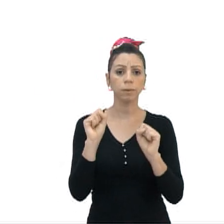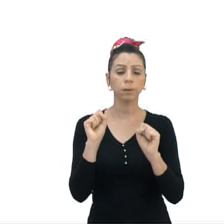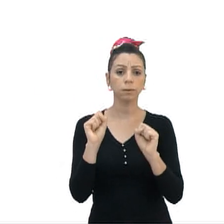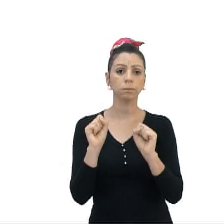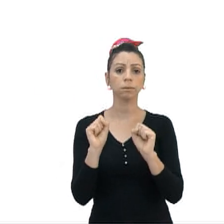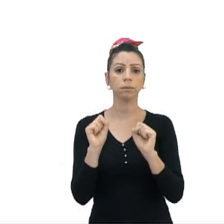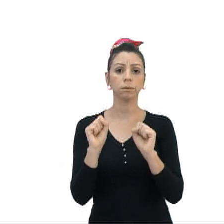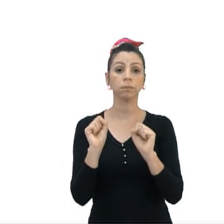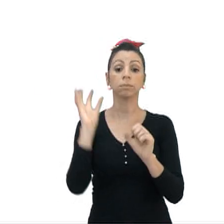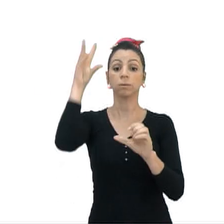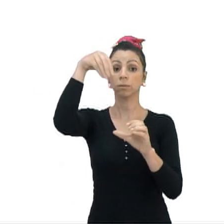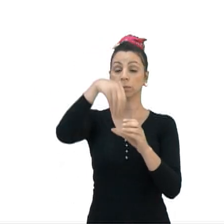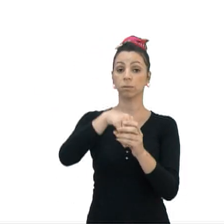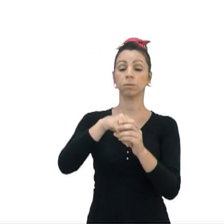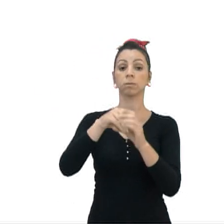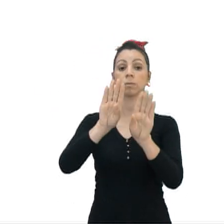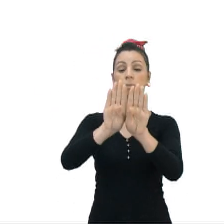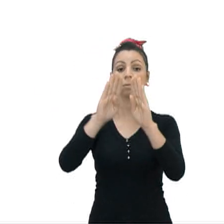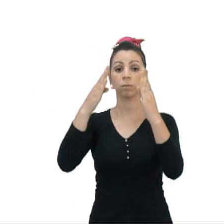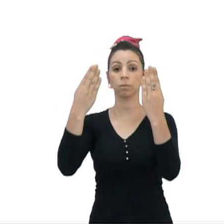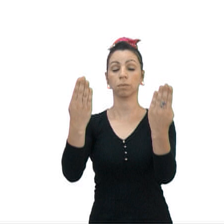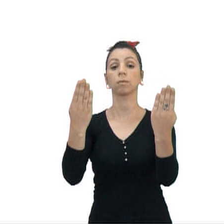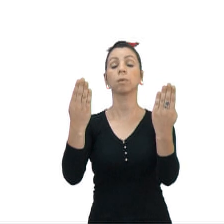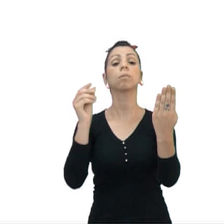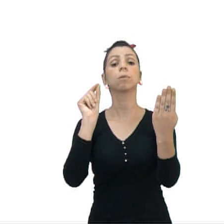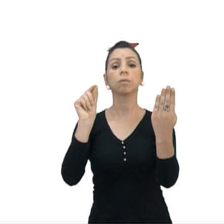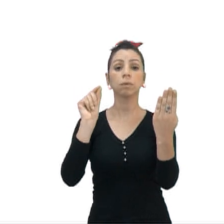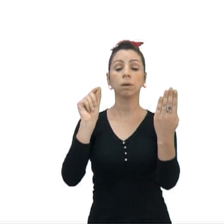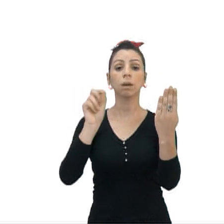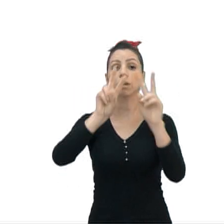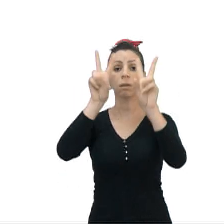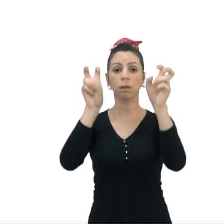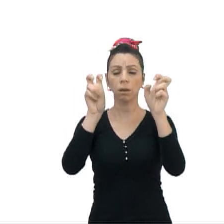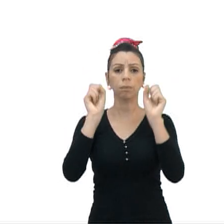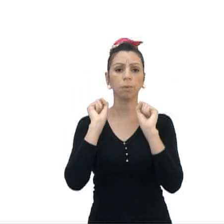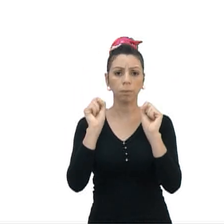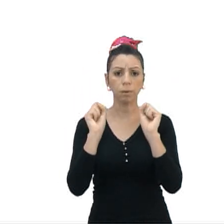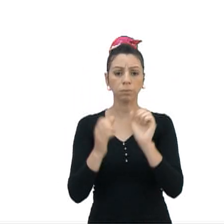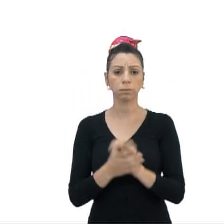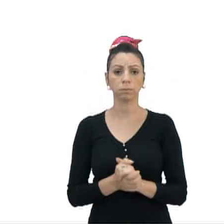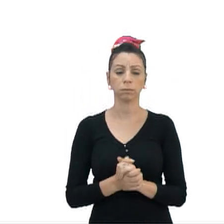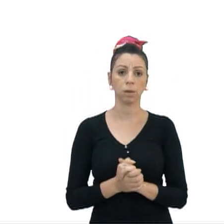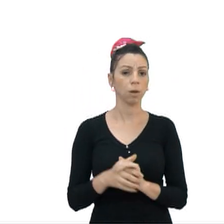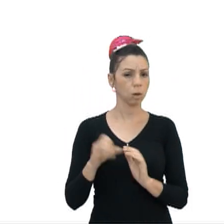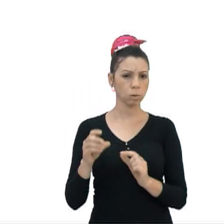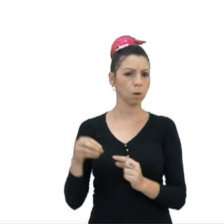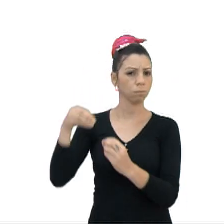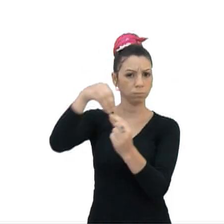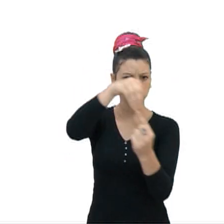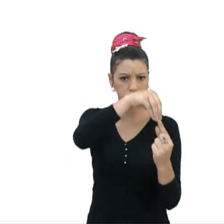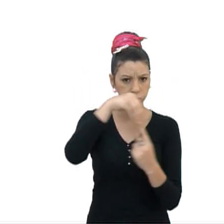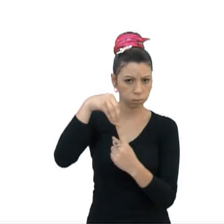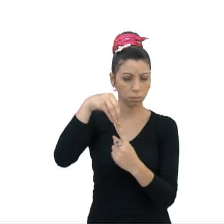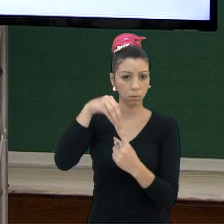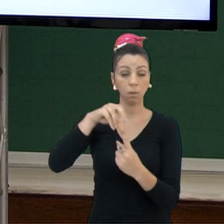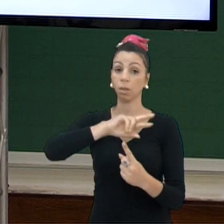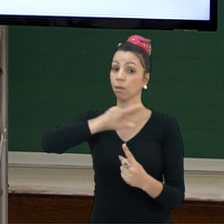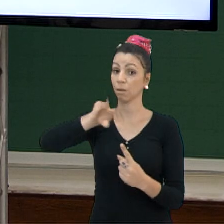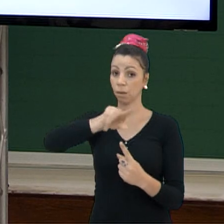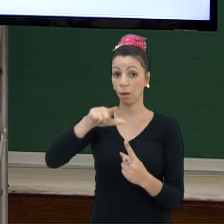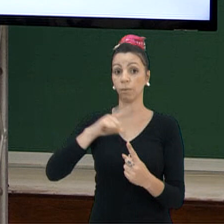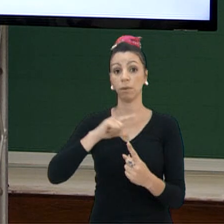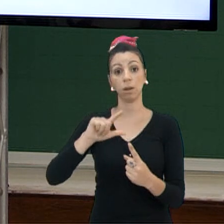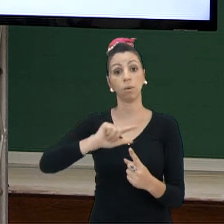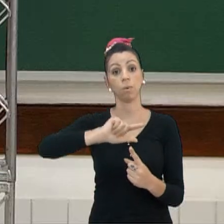abordadas dentro de um folheto turístico? É somente os pontos turísticos? Não, tem